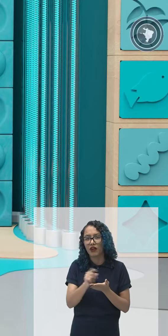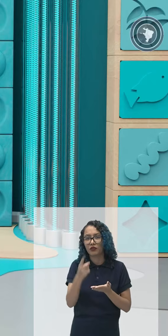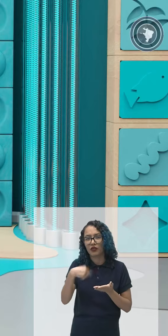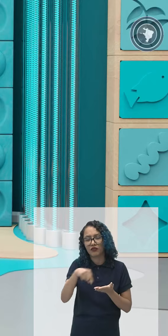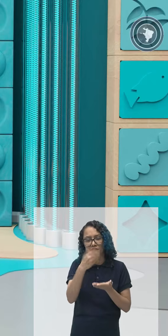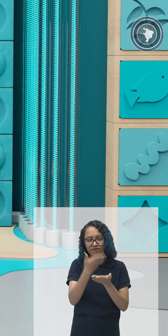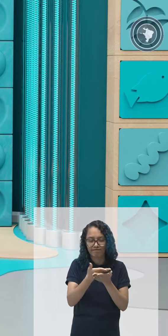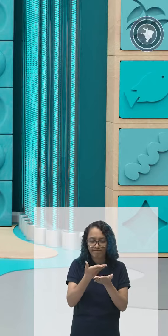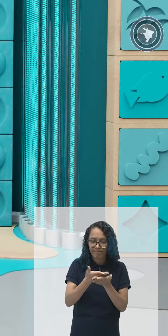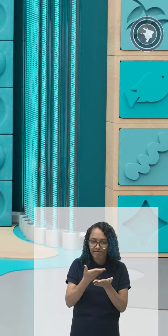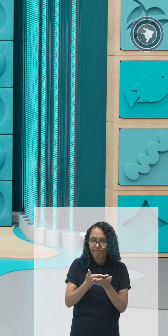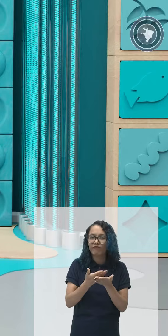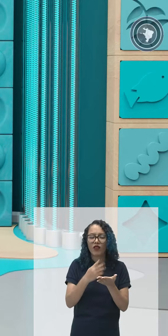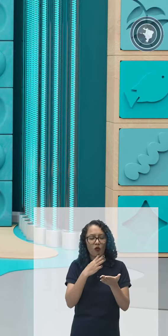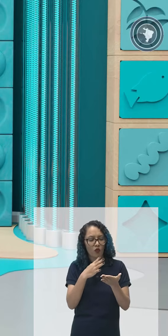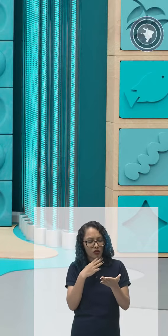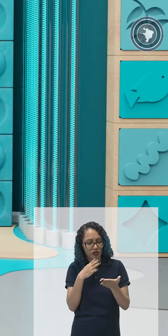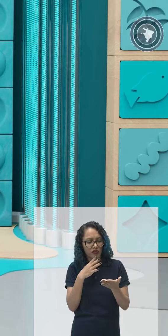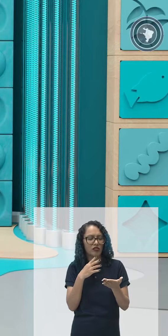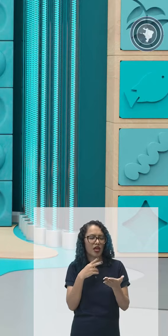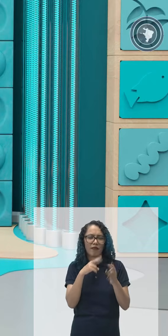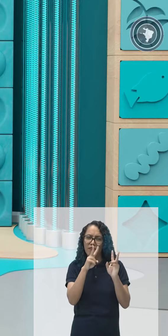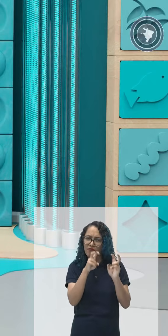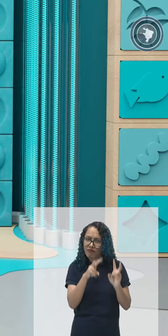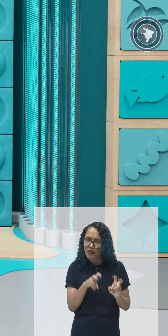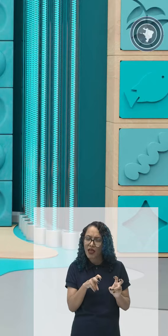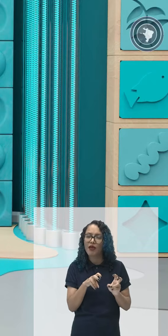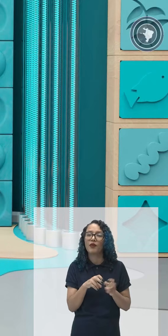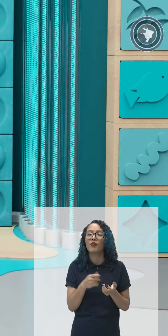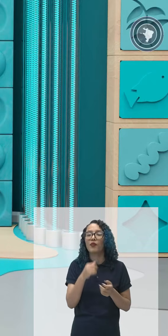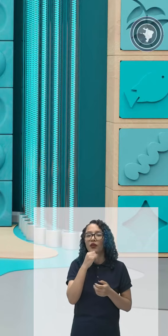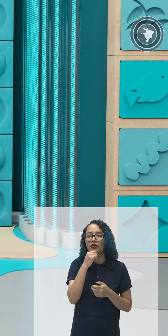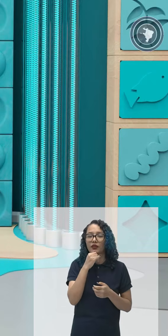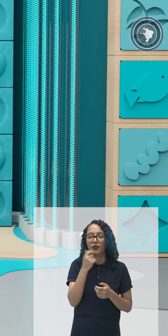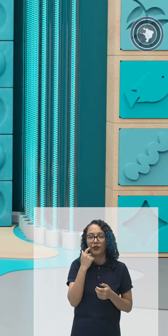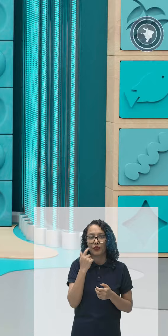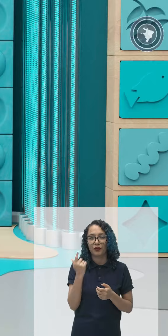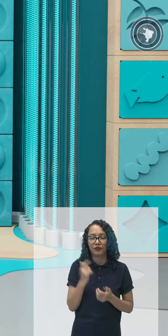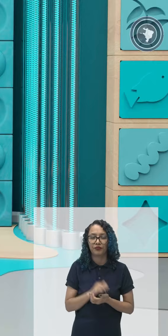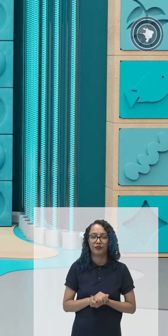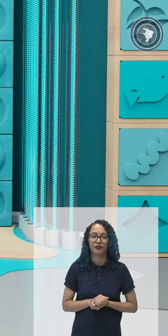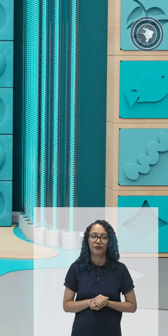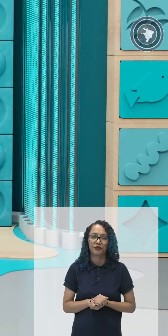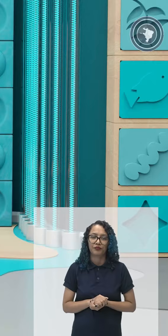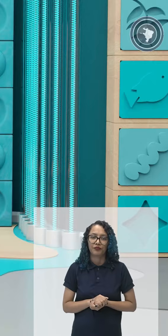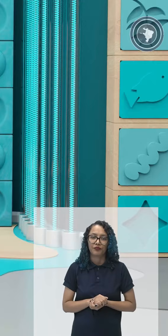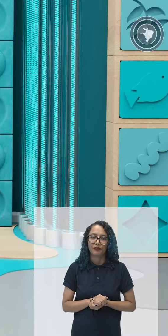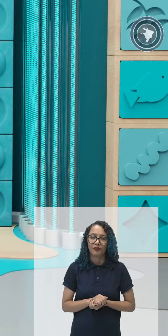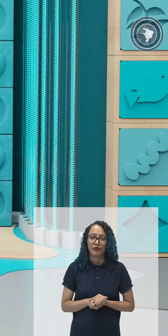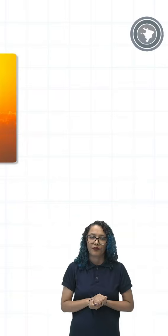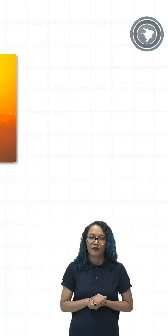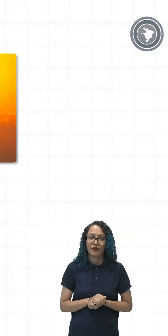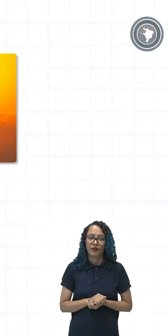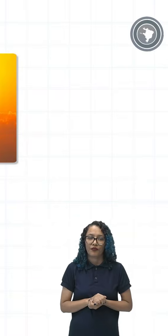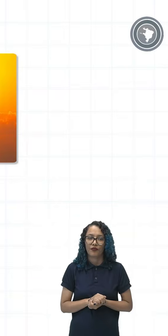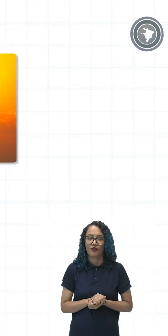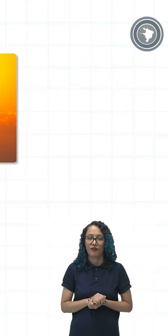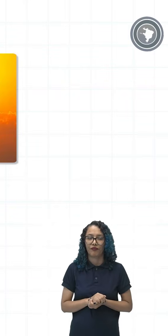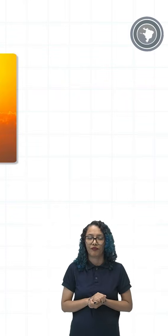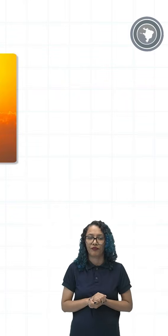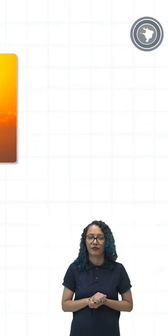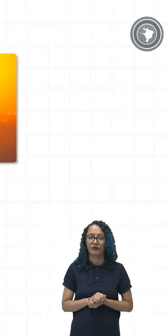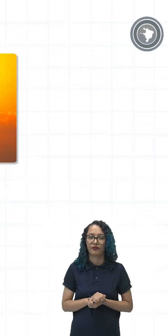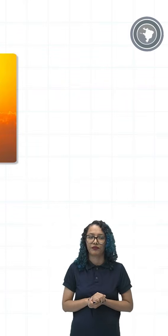possa estudar, para que você possa conhecer, ok? Vamos pegar um exemplo? Então, observem aqui exatamente esse texto que eu trouxe para